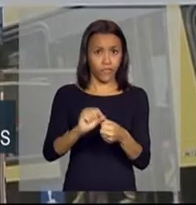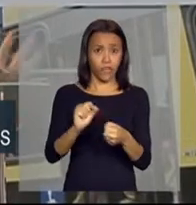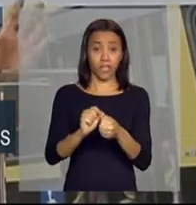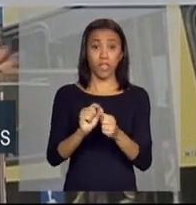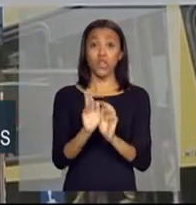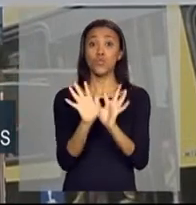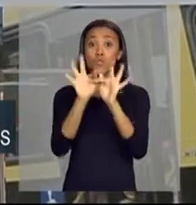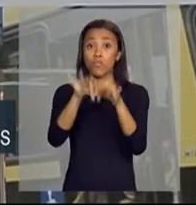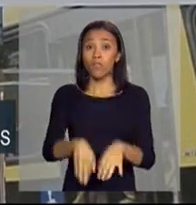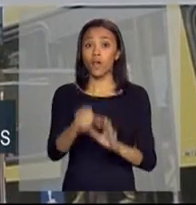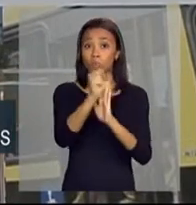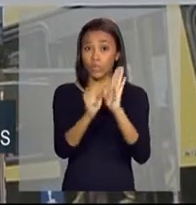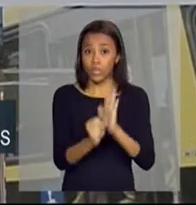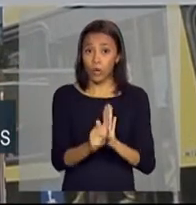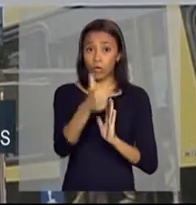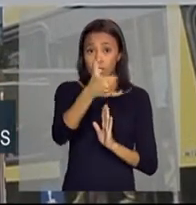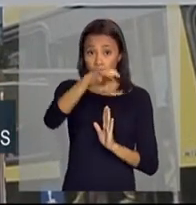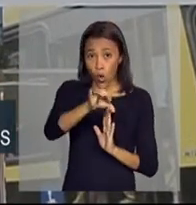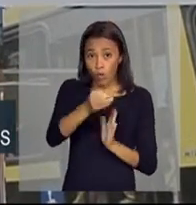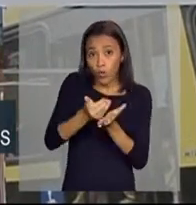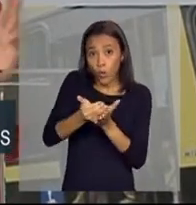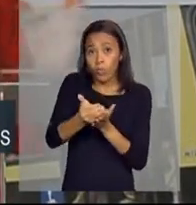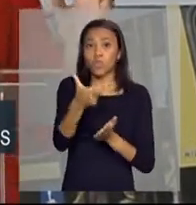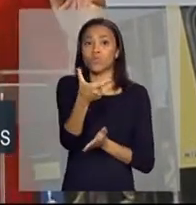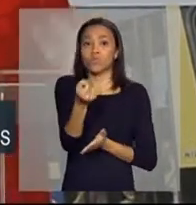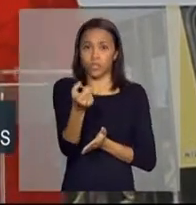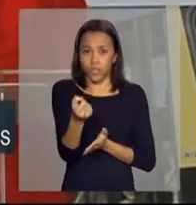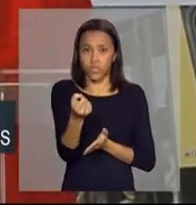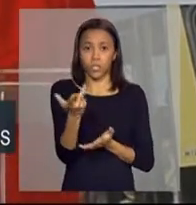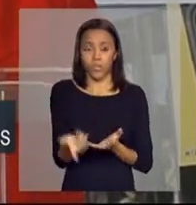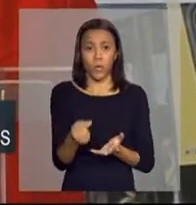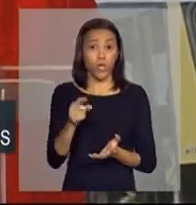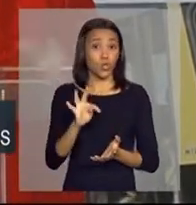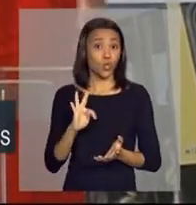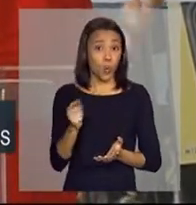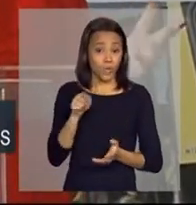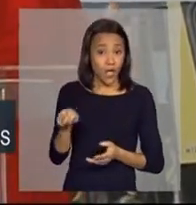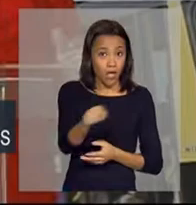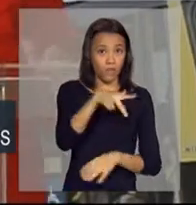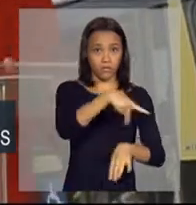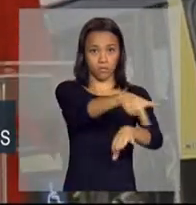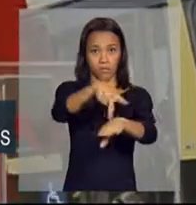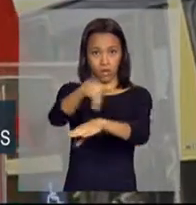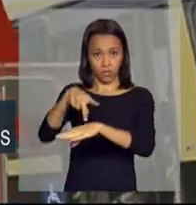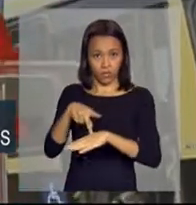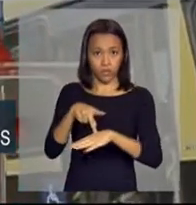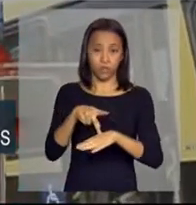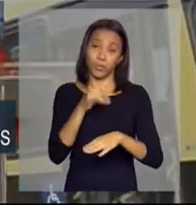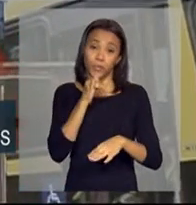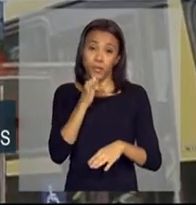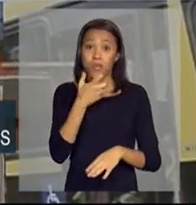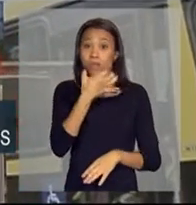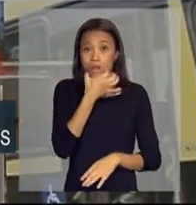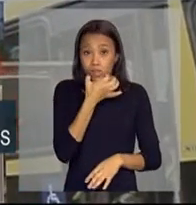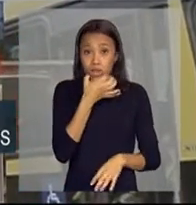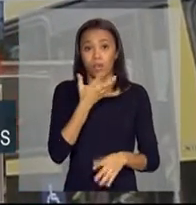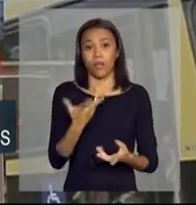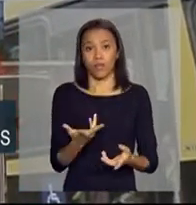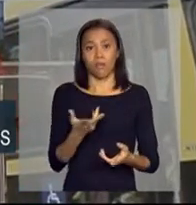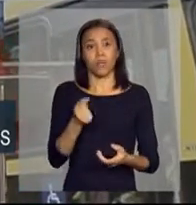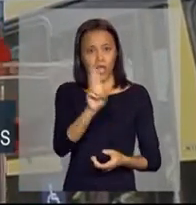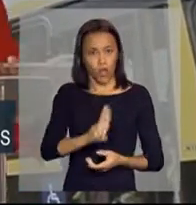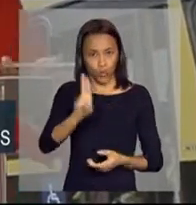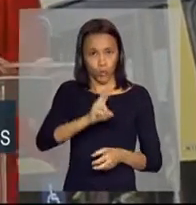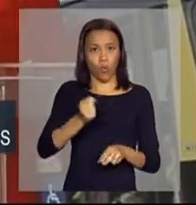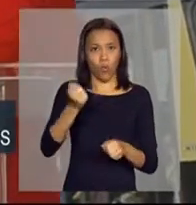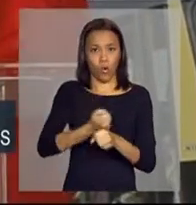século XIX e início do XX, e são países todos grandes. No caso da Inglaterra, não, mas ela usou a ferrovia